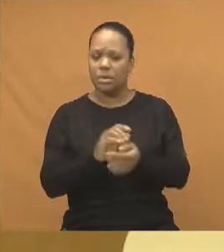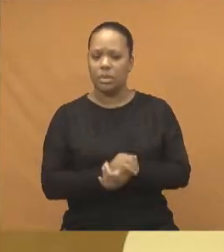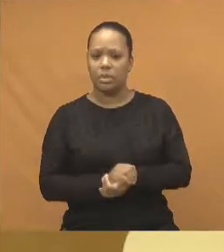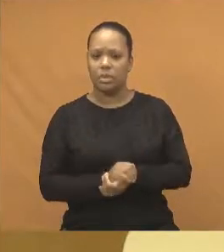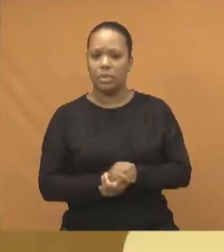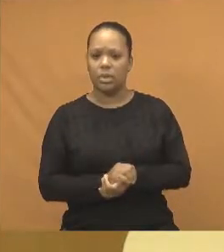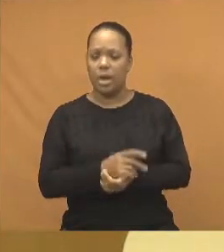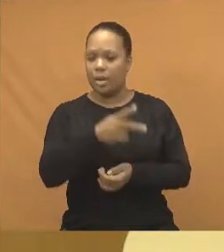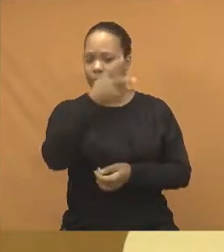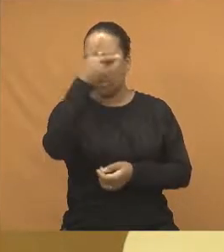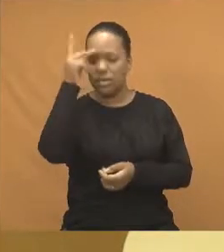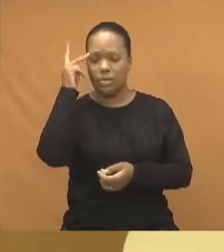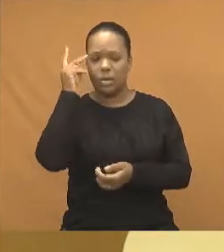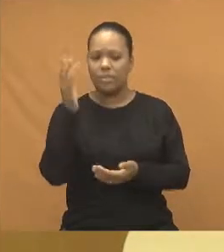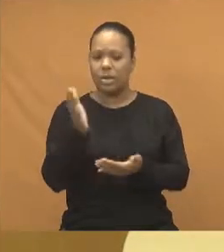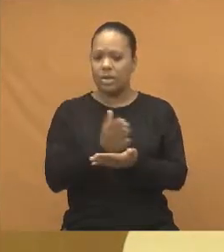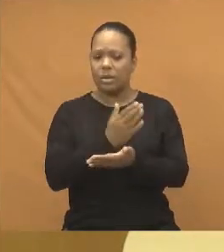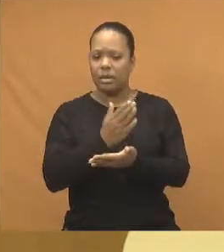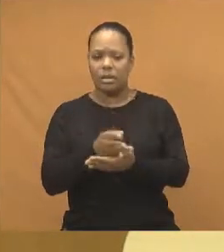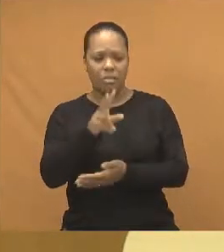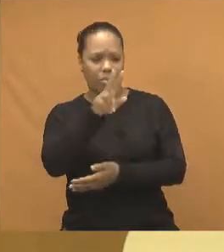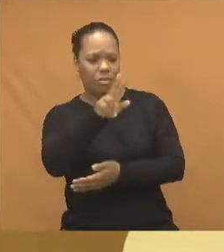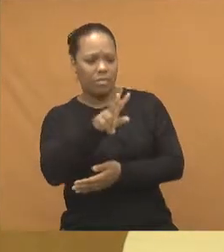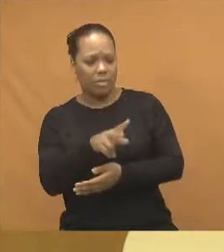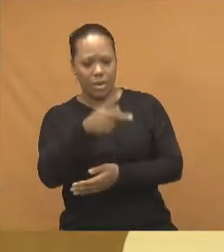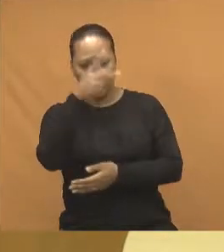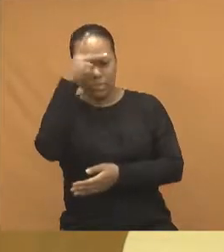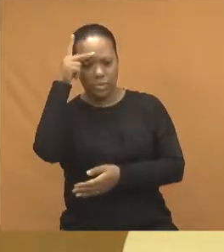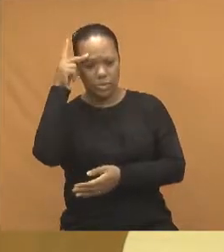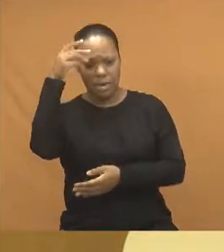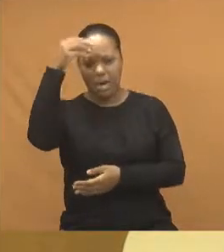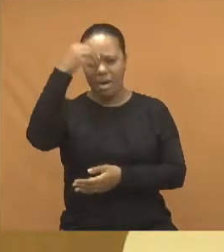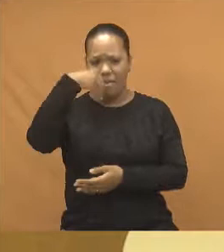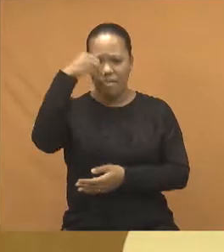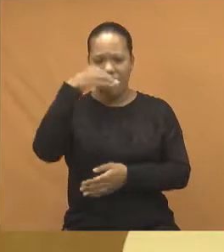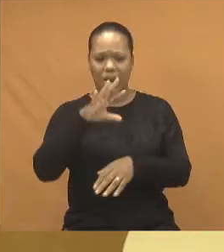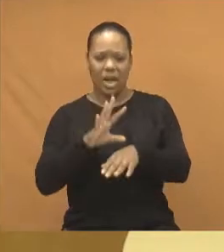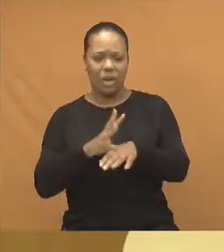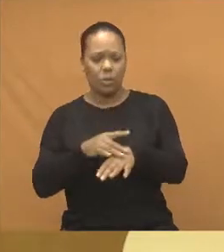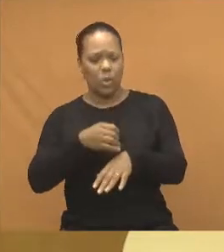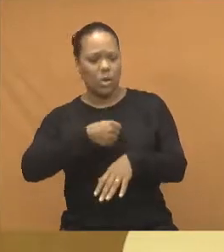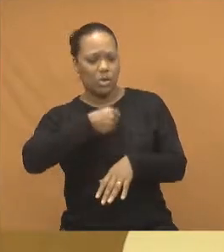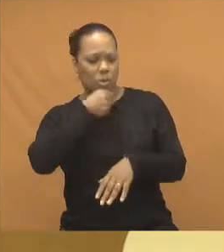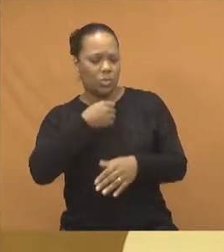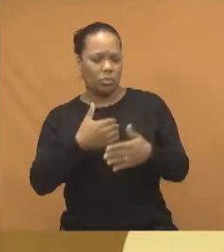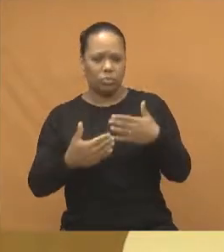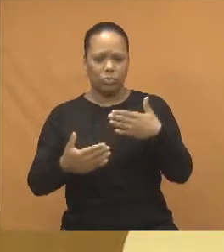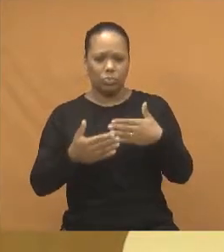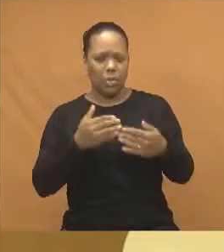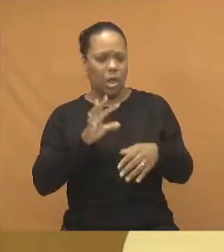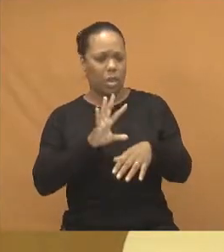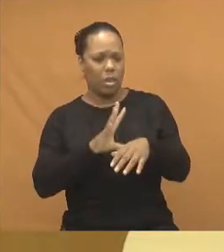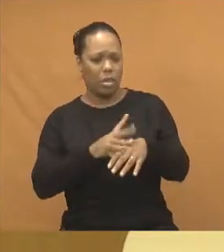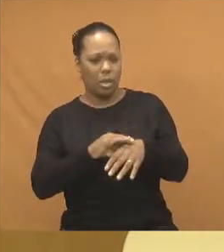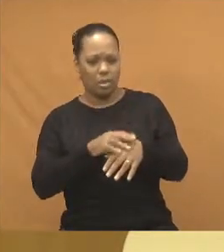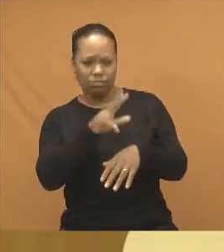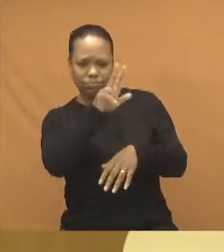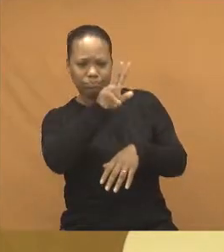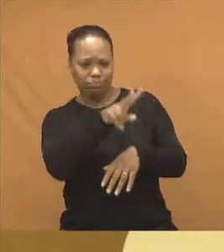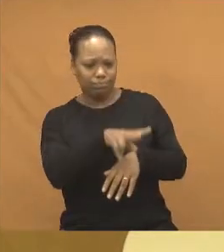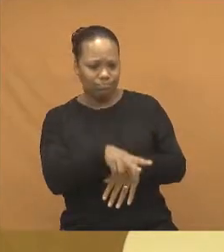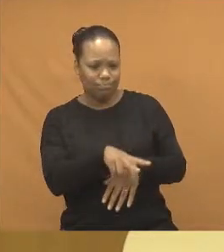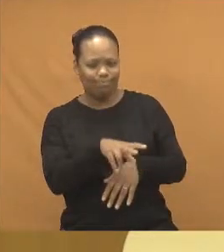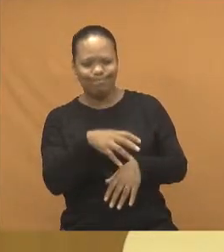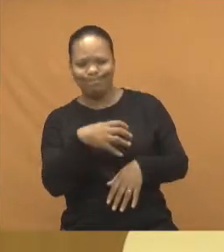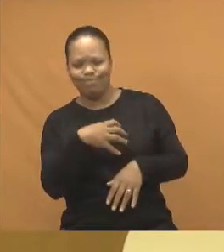próprio lá que faz a triagem, quando ele vê a debilidade do cidadão, independente da idade, independente da enfermidade, tem